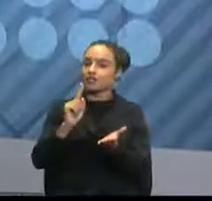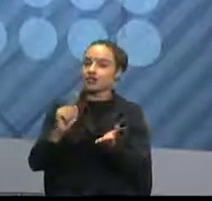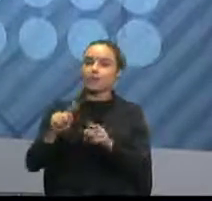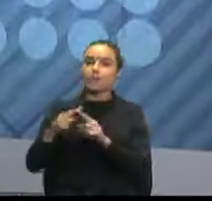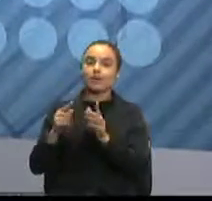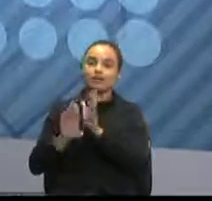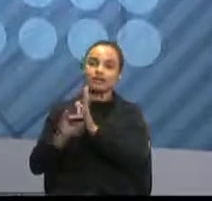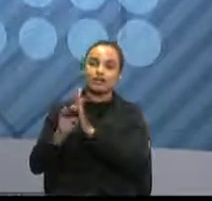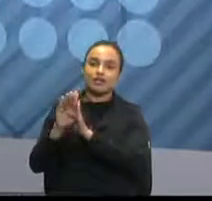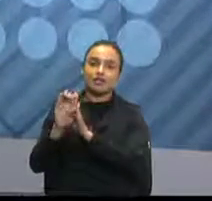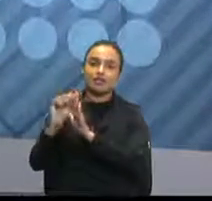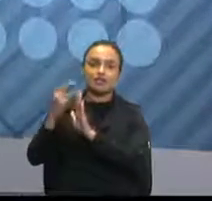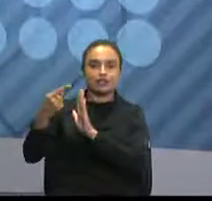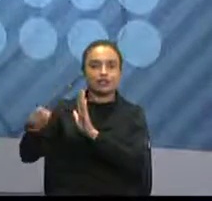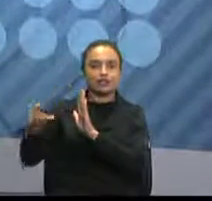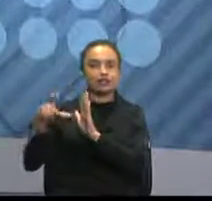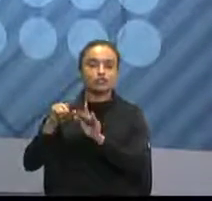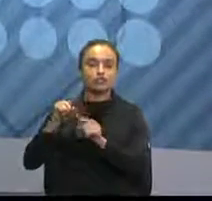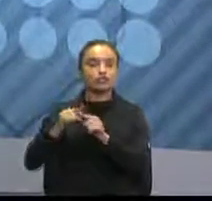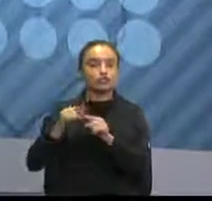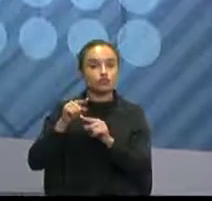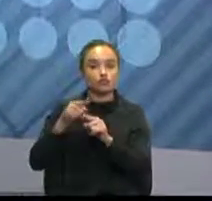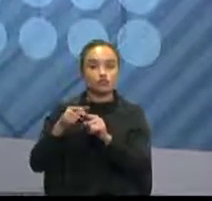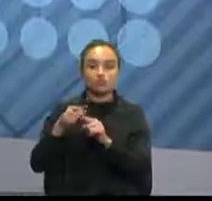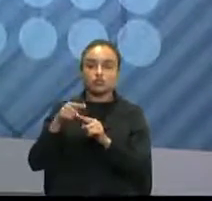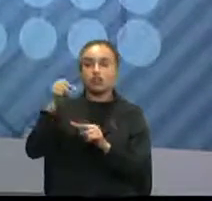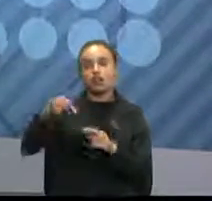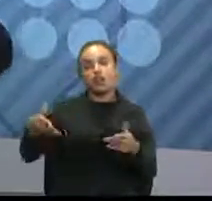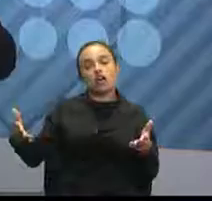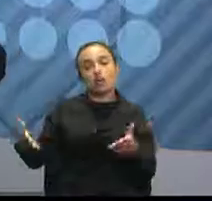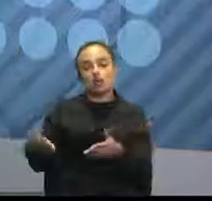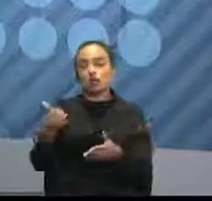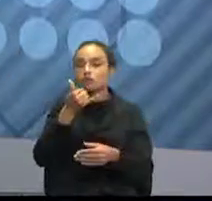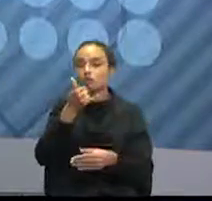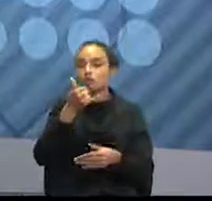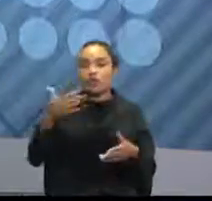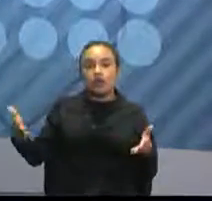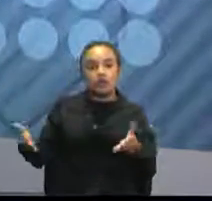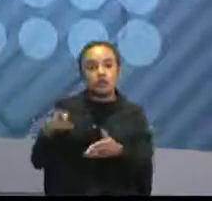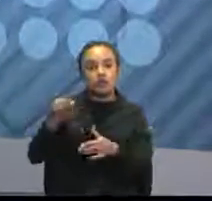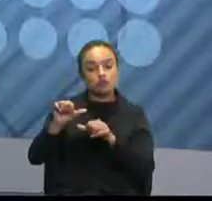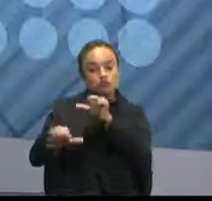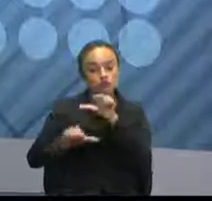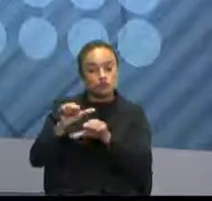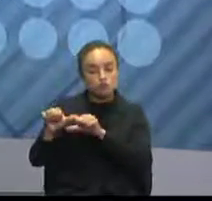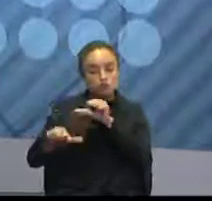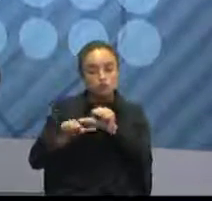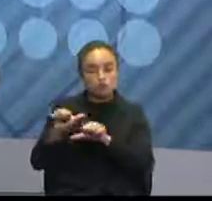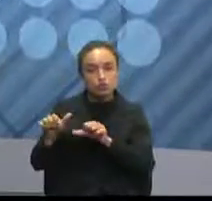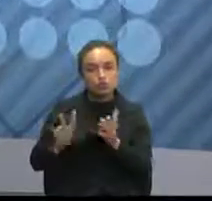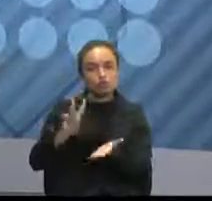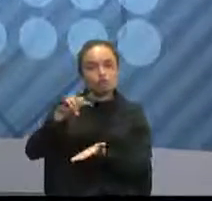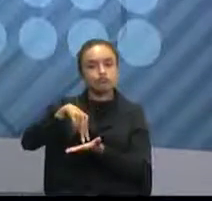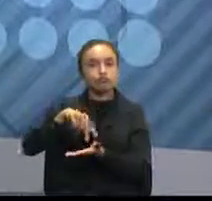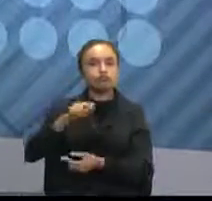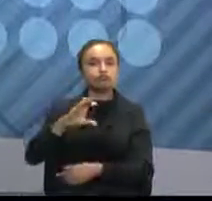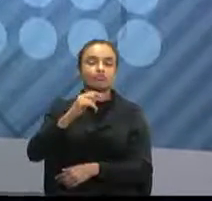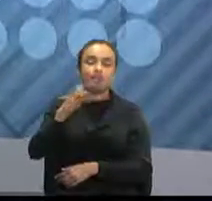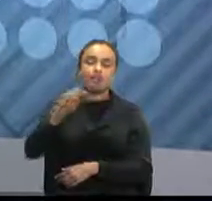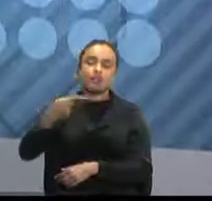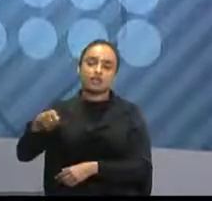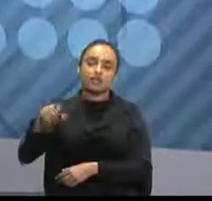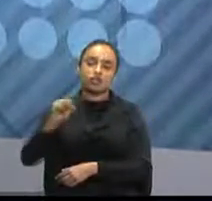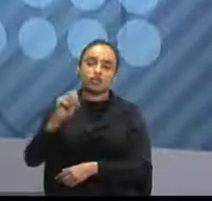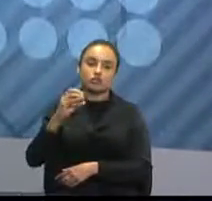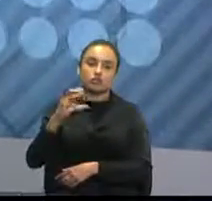sim você se torna o um acionista da empresa região uma debênture é conversível ou seja que se converte